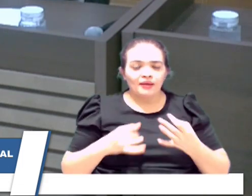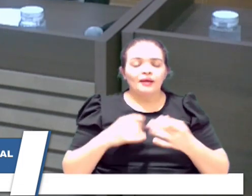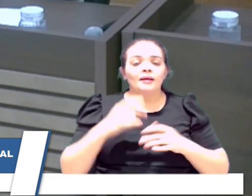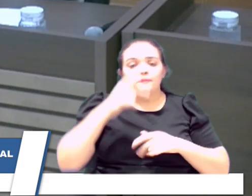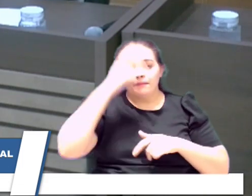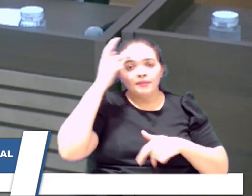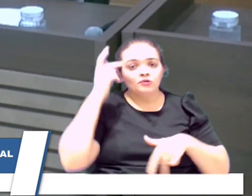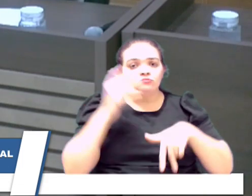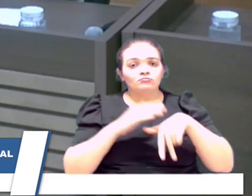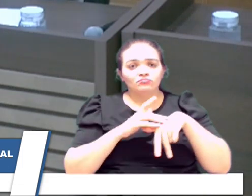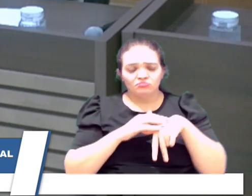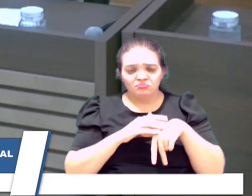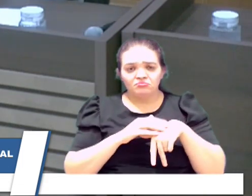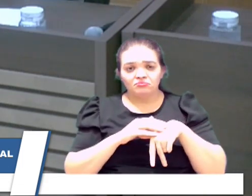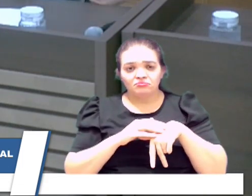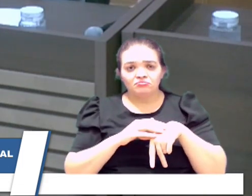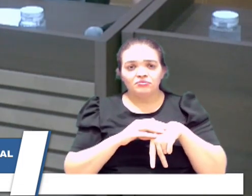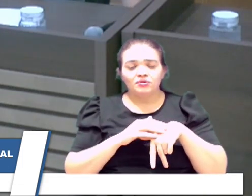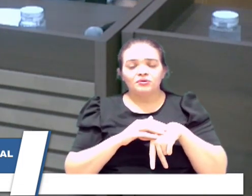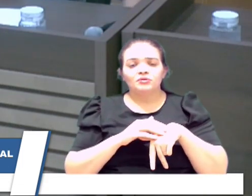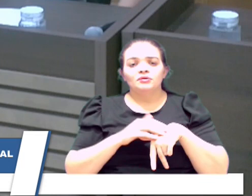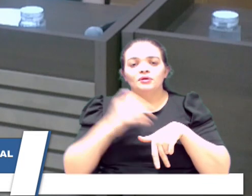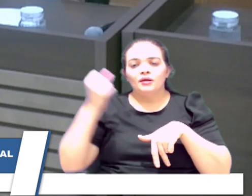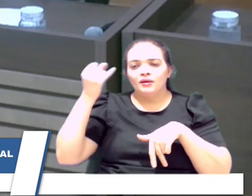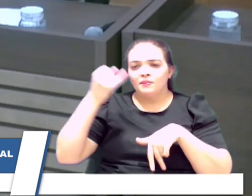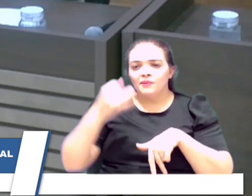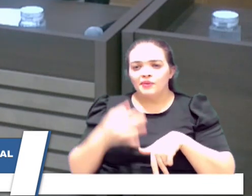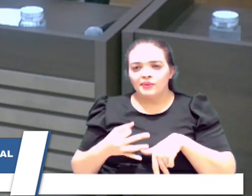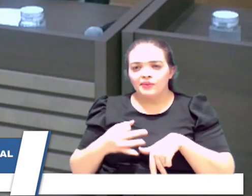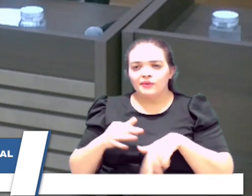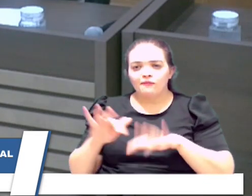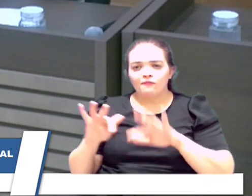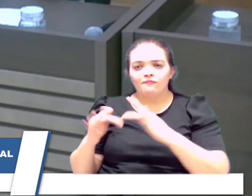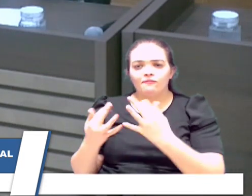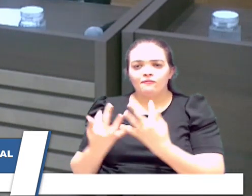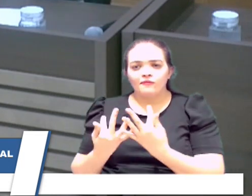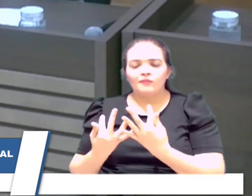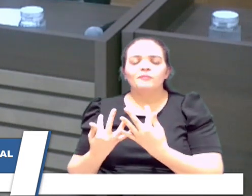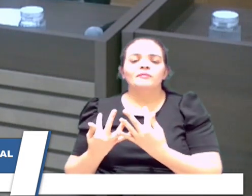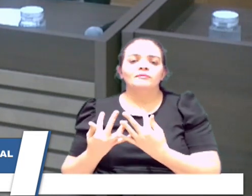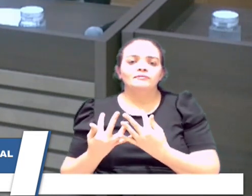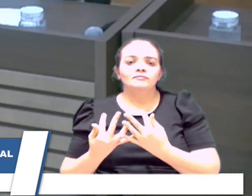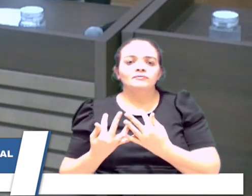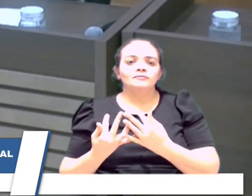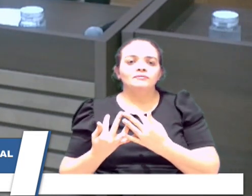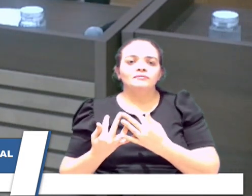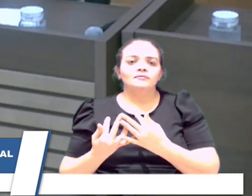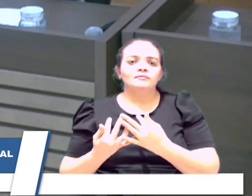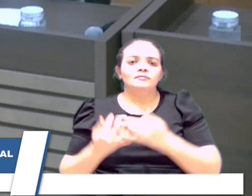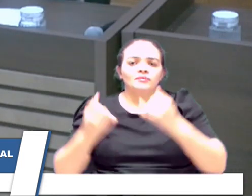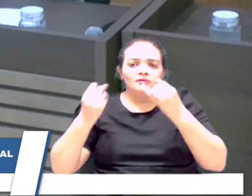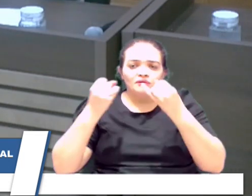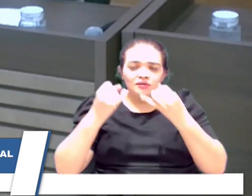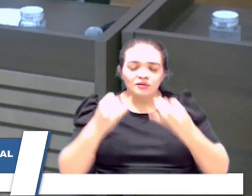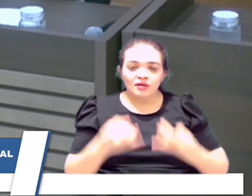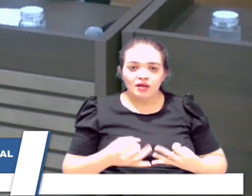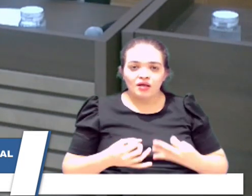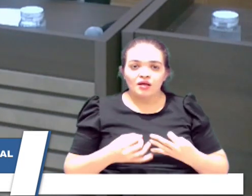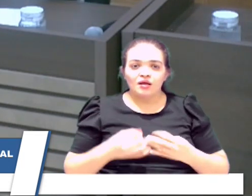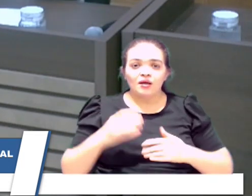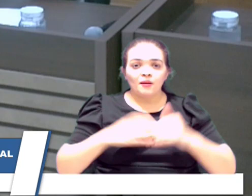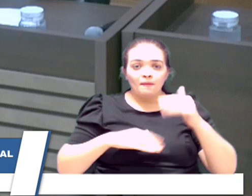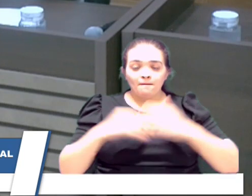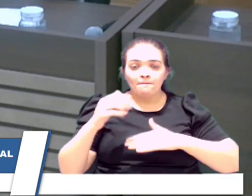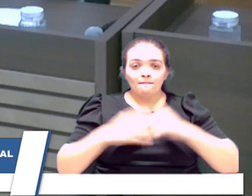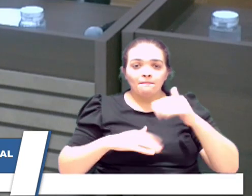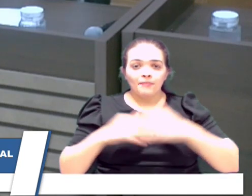pacientes, pelos relatos de pais de pacientes, pelo relato de profissionais